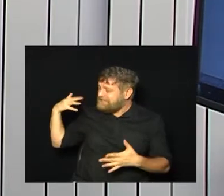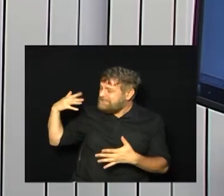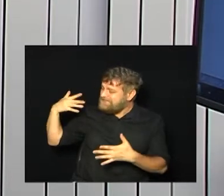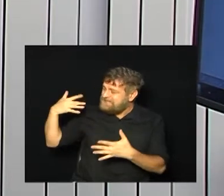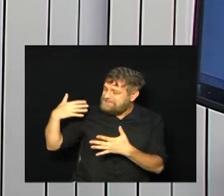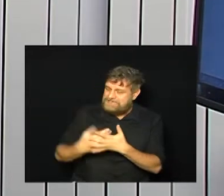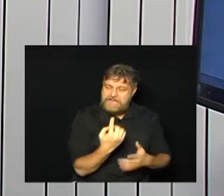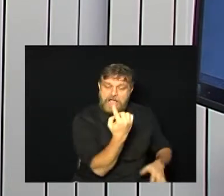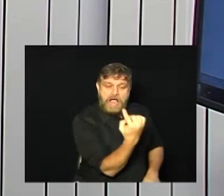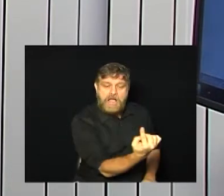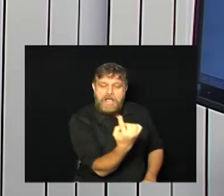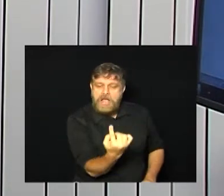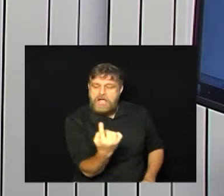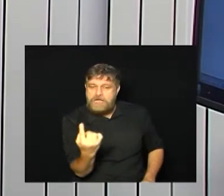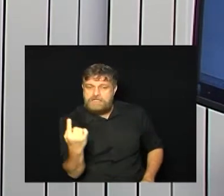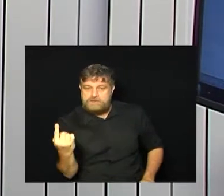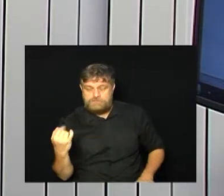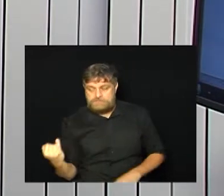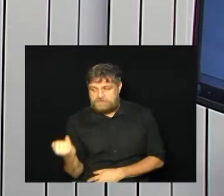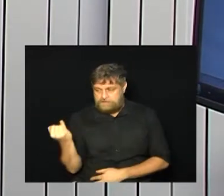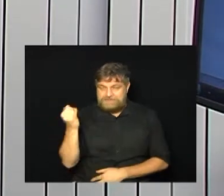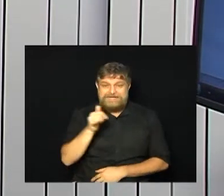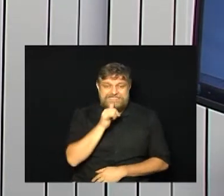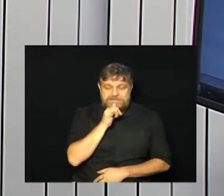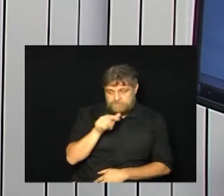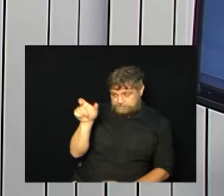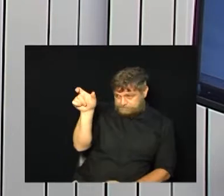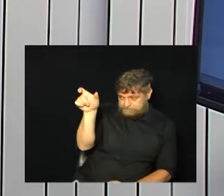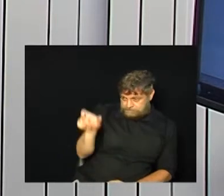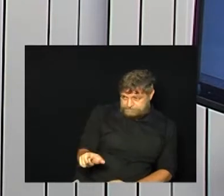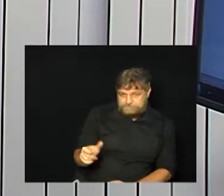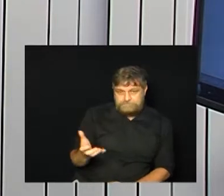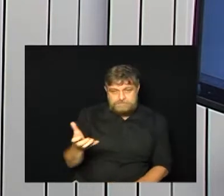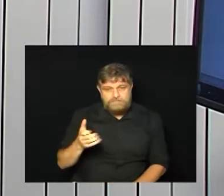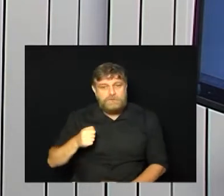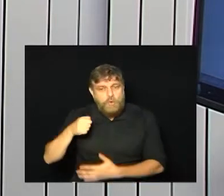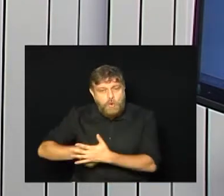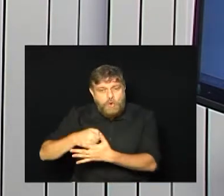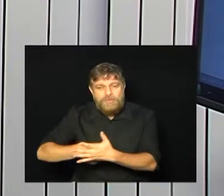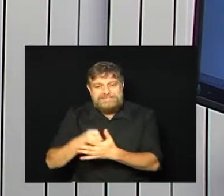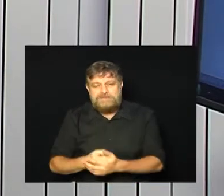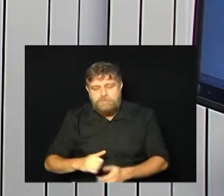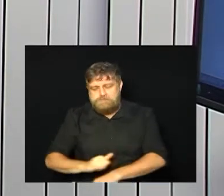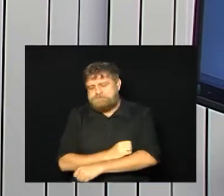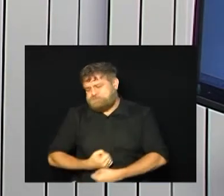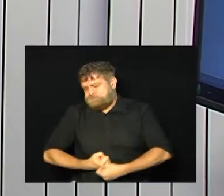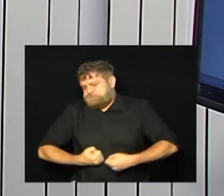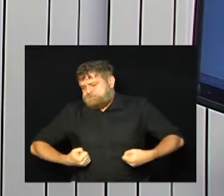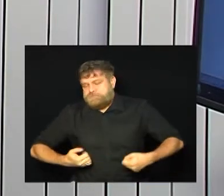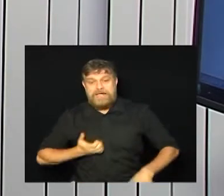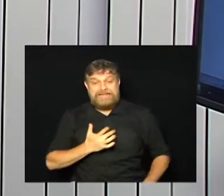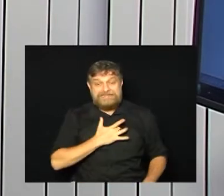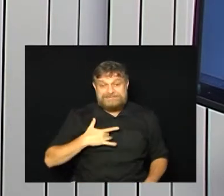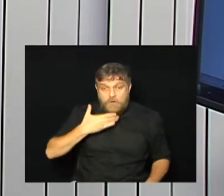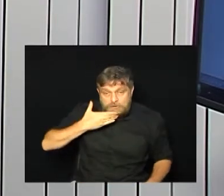é de suma importância. Então, por exemplo, aquelas pessoas que estão lutando contra a balança, estão buscando mais